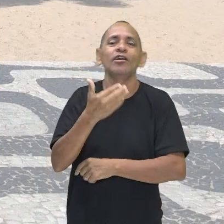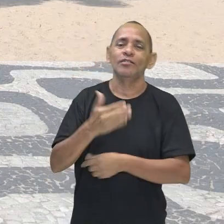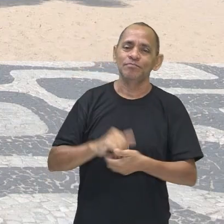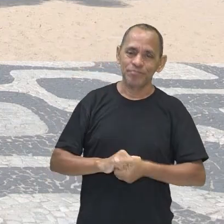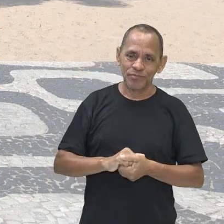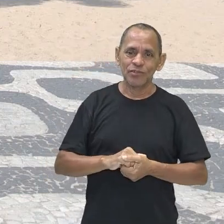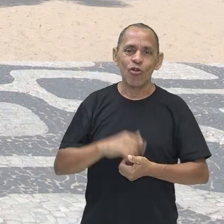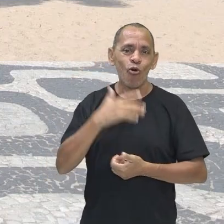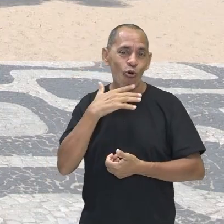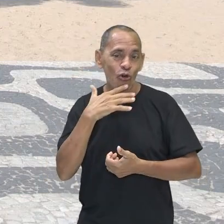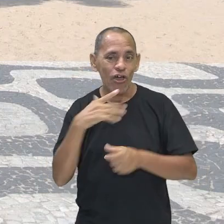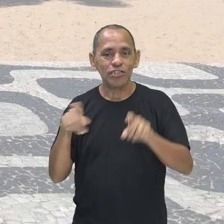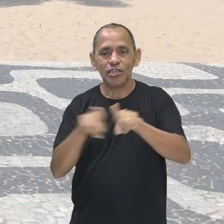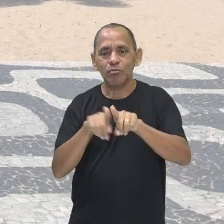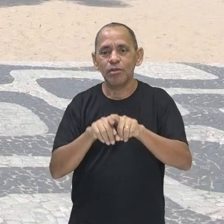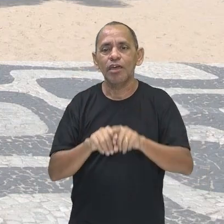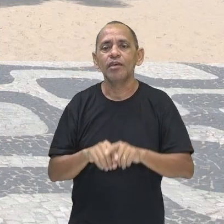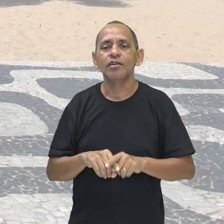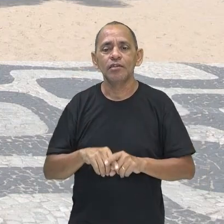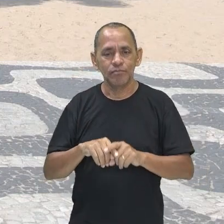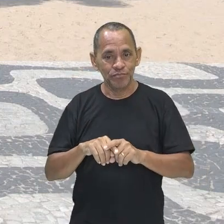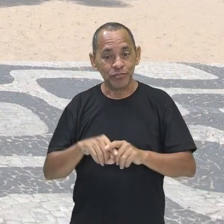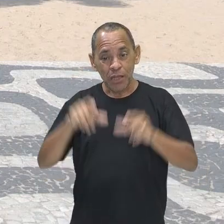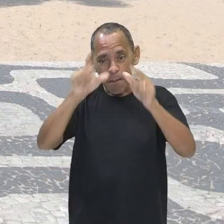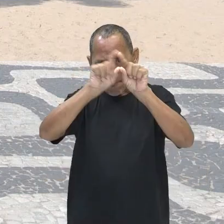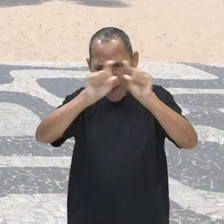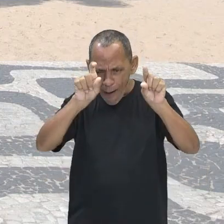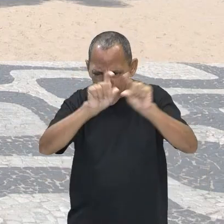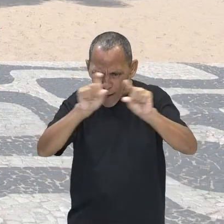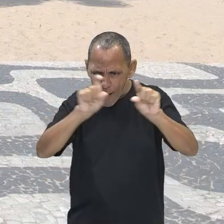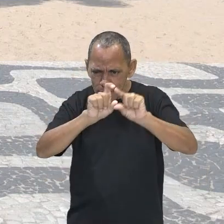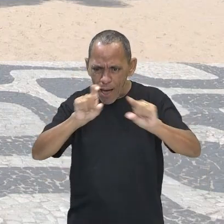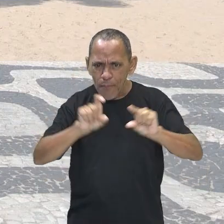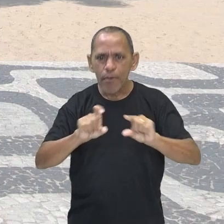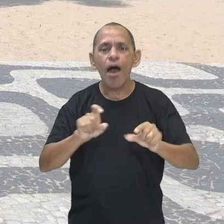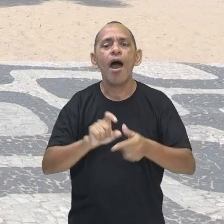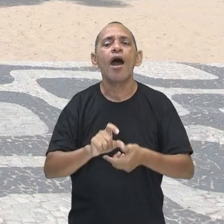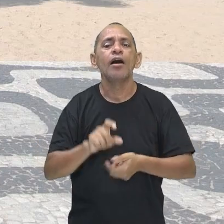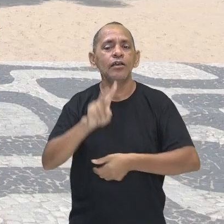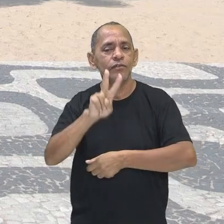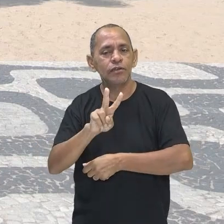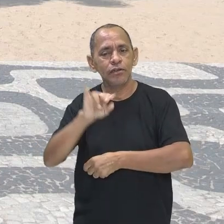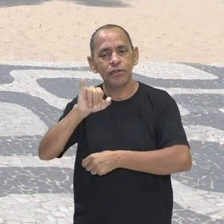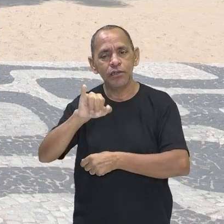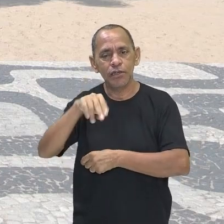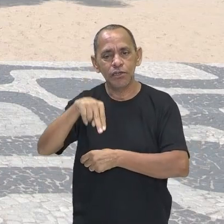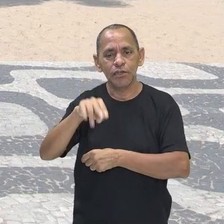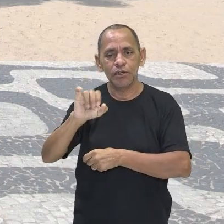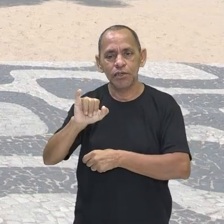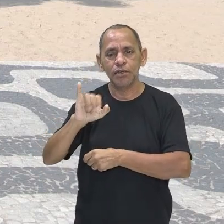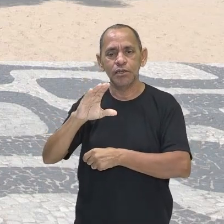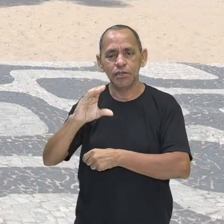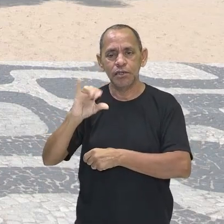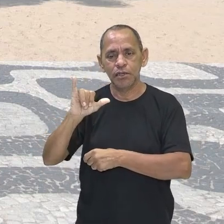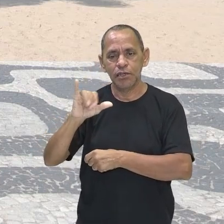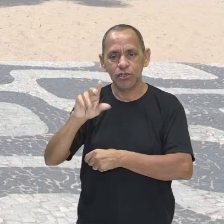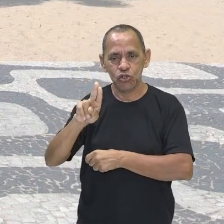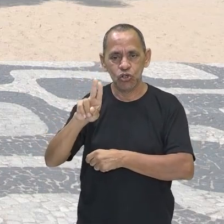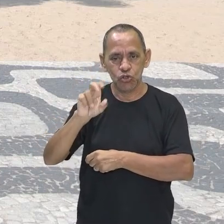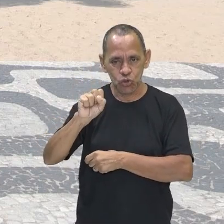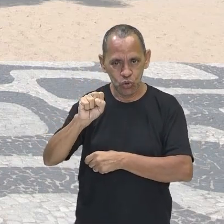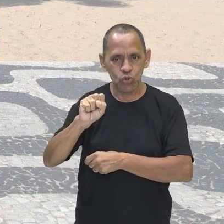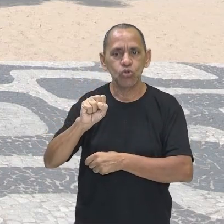por Tom Jobim e Vinícius de Moraes, é considerada a primeira música da Bossa Nova. Então, Chega de